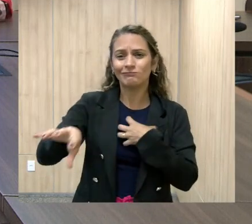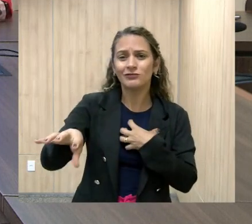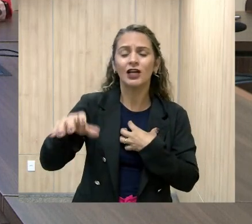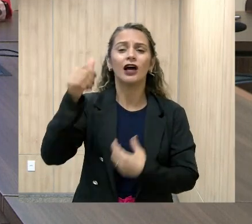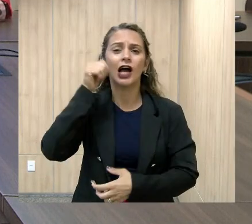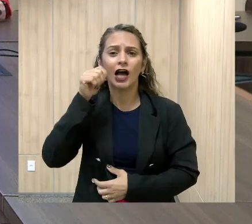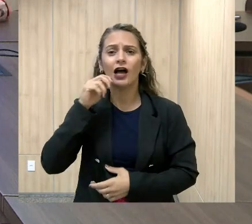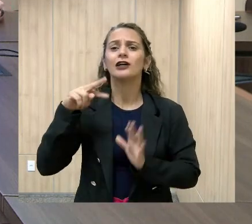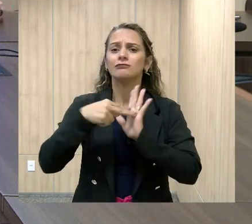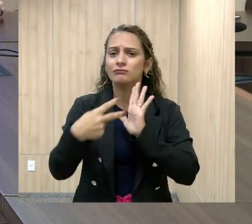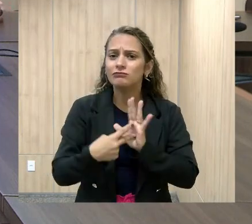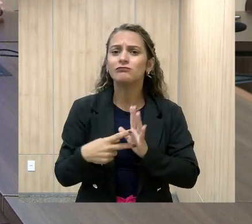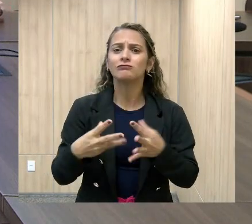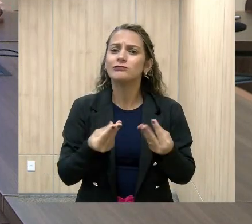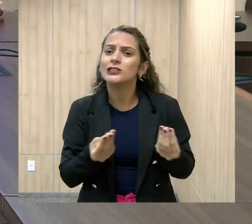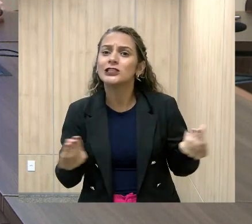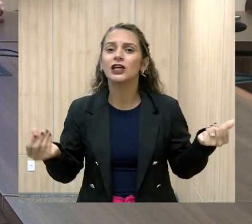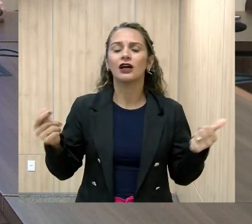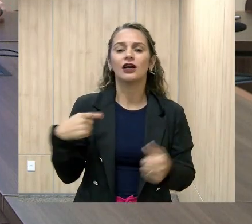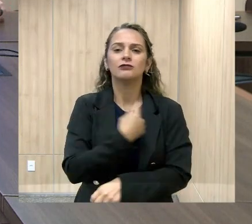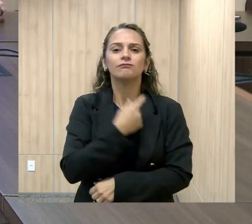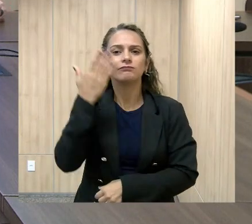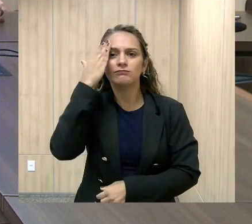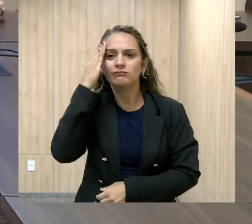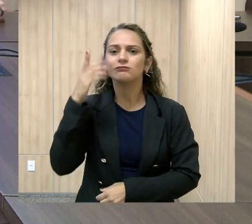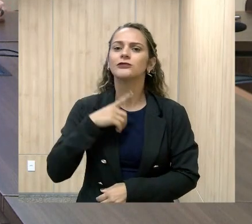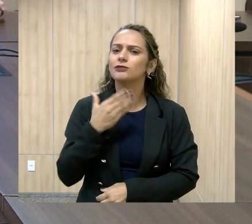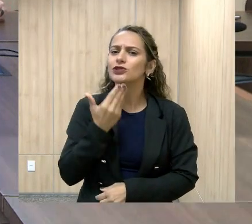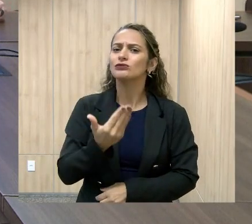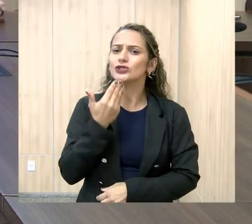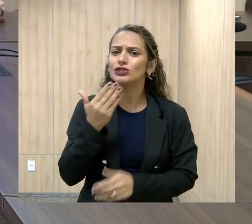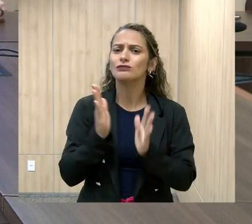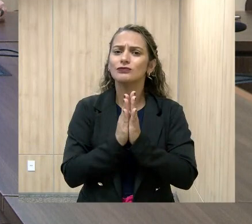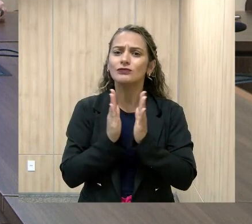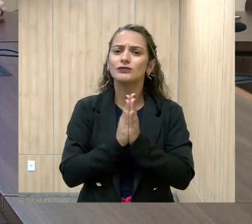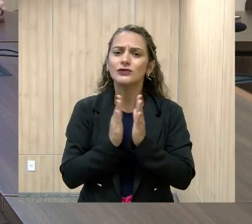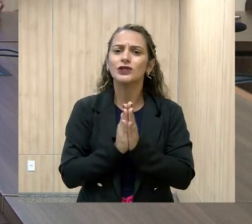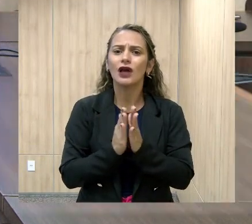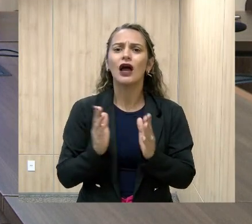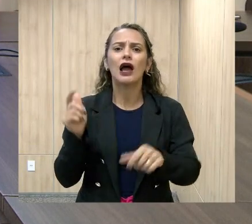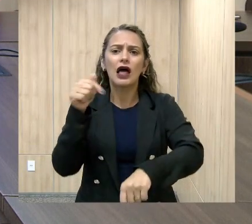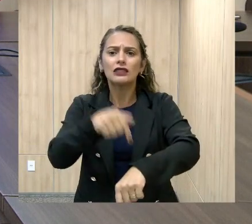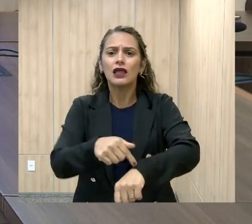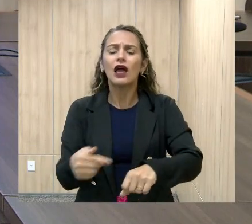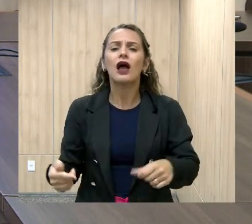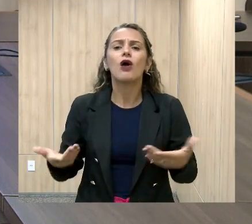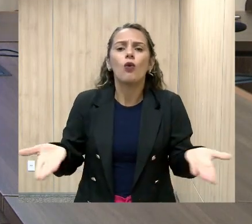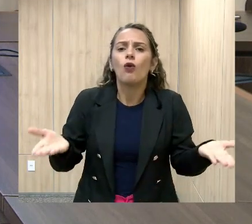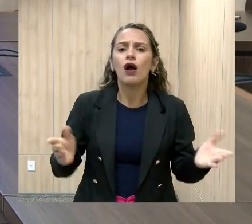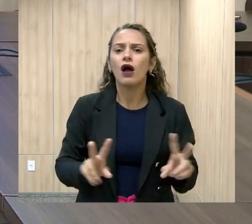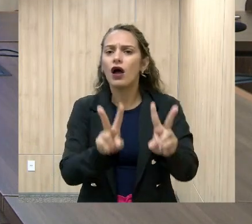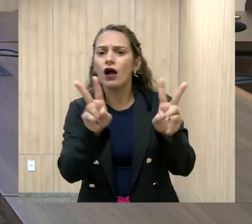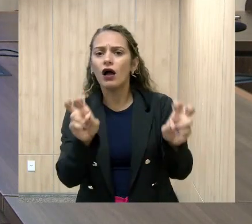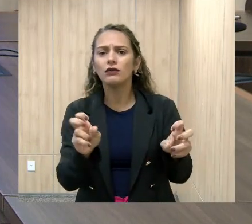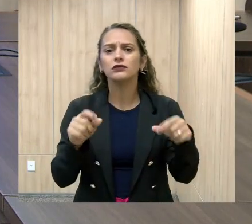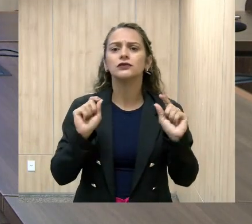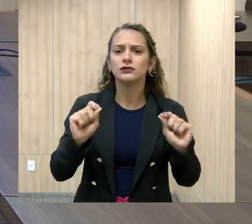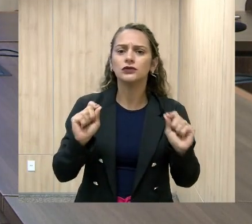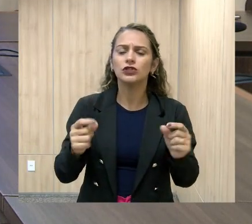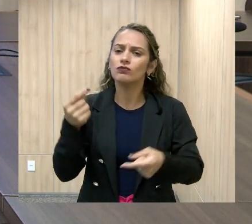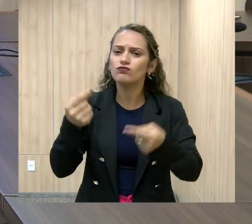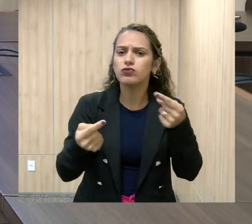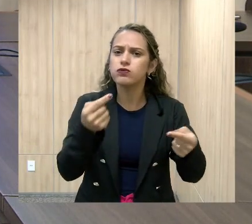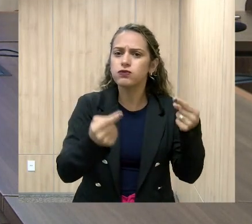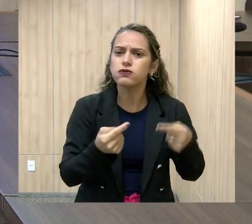eu sei o que que significa isso sei da nossa sensibilidade e a gente tem pedido a gente tem clamado o tempo todo tem hora que até as pautas até